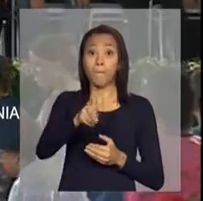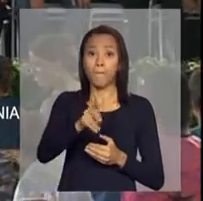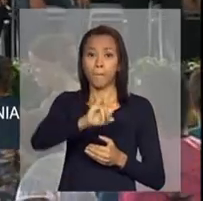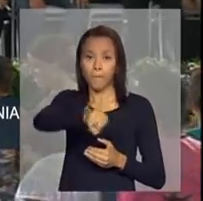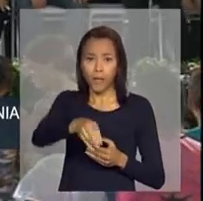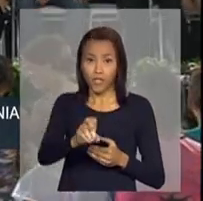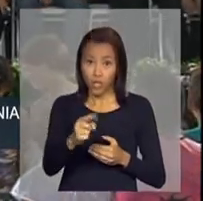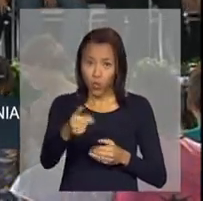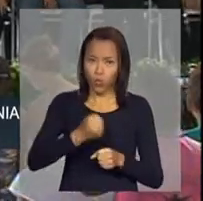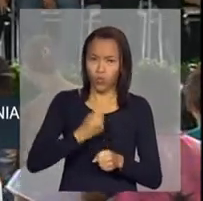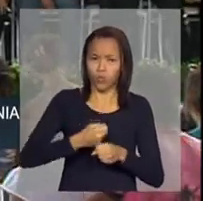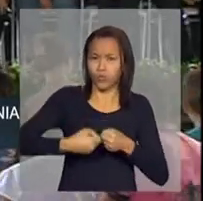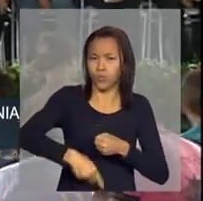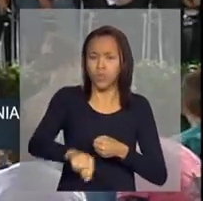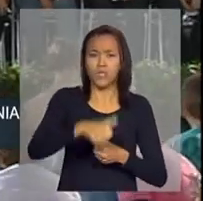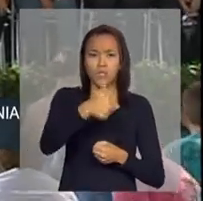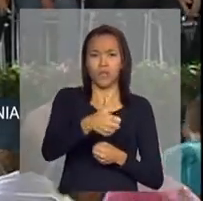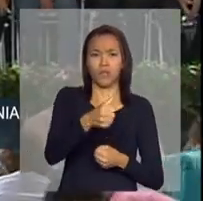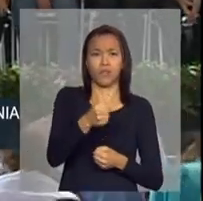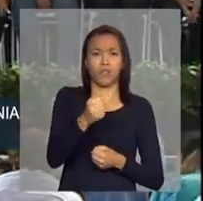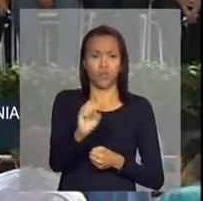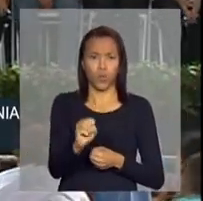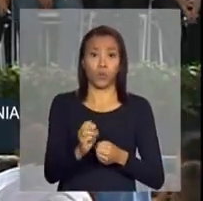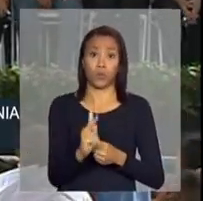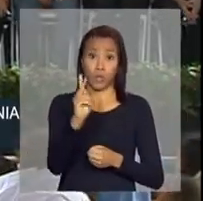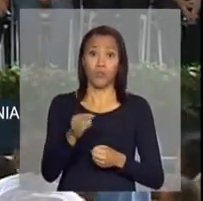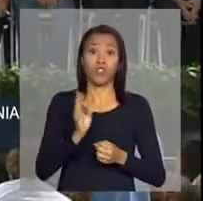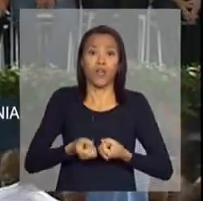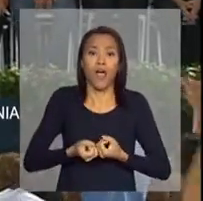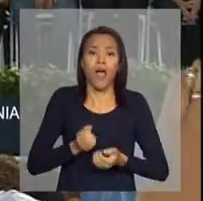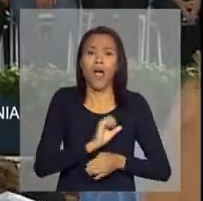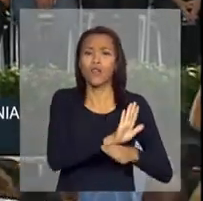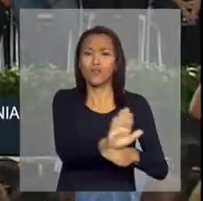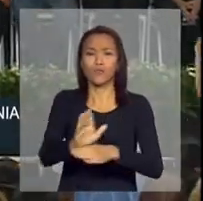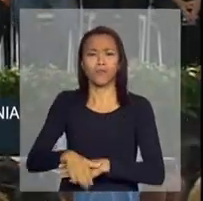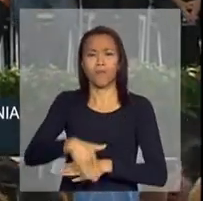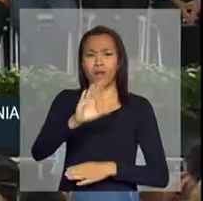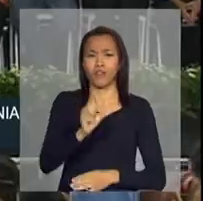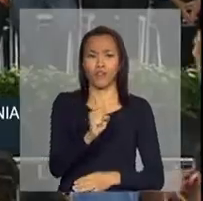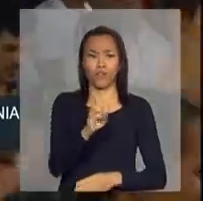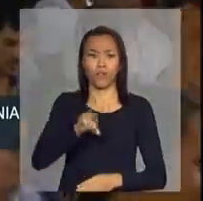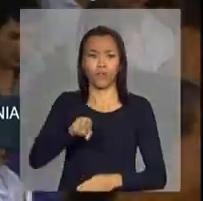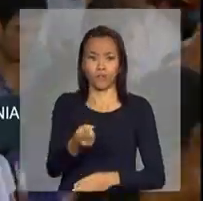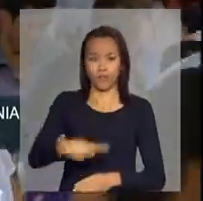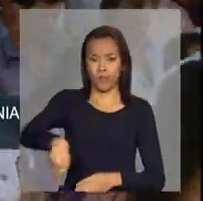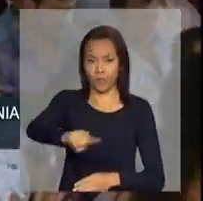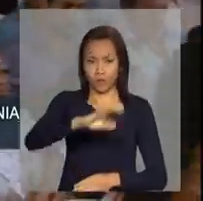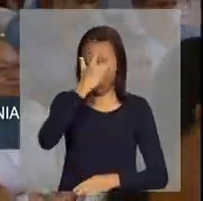118 quilômetros e já beneficia cerca de 90 mil pessoas.